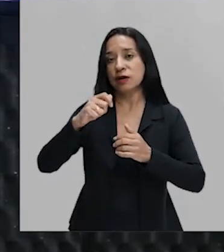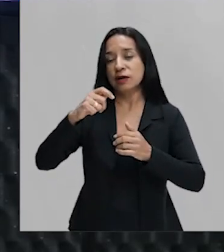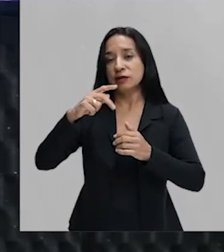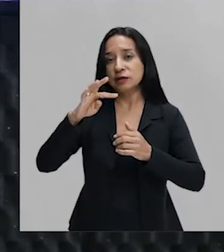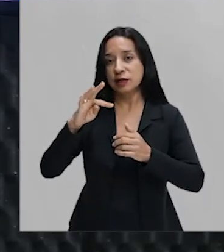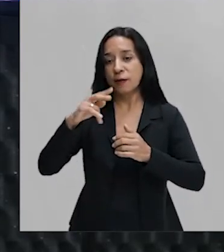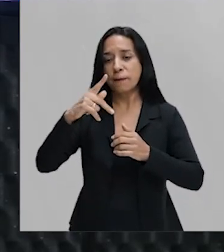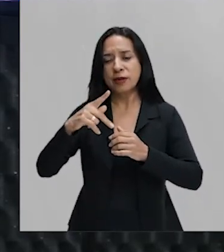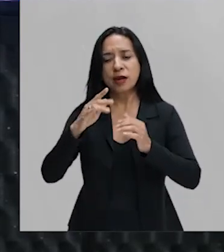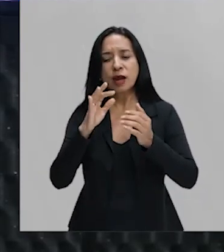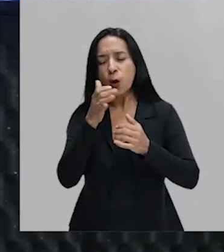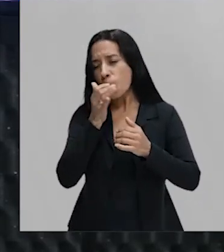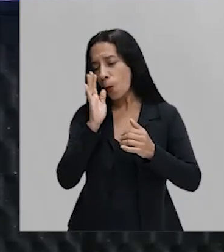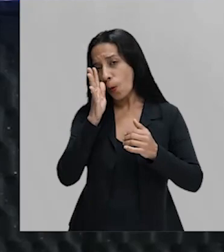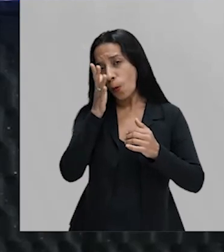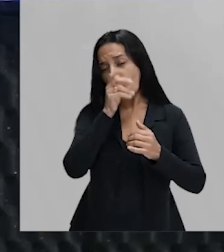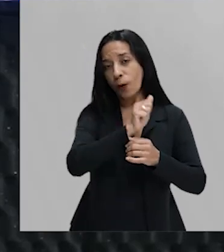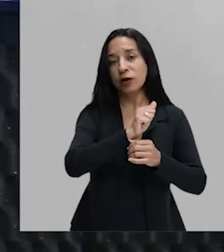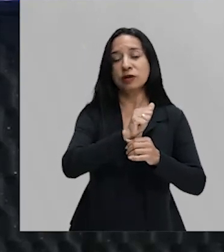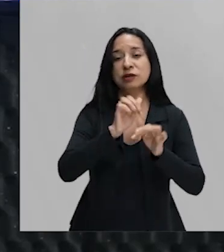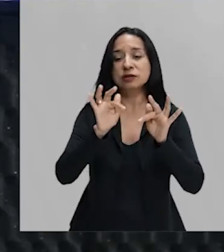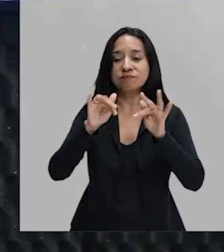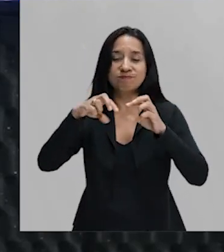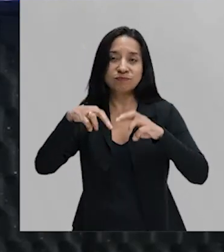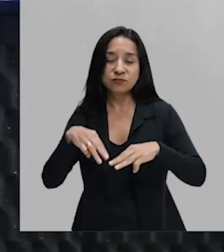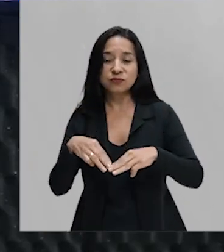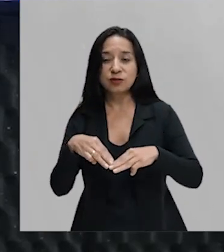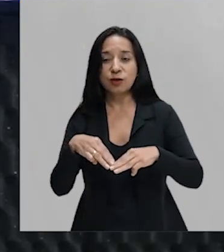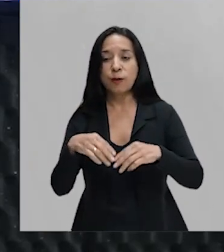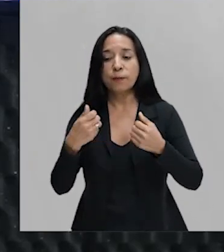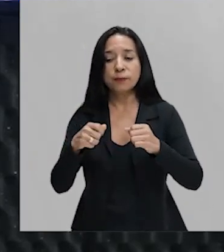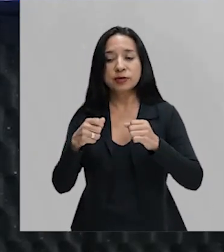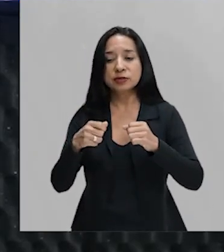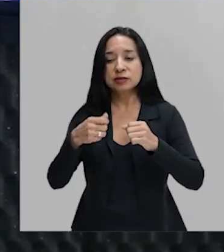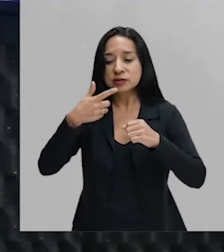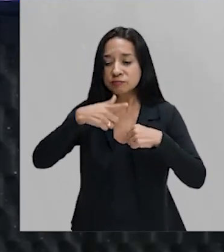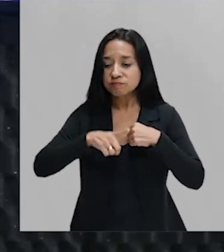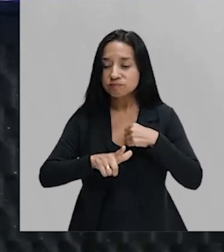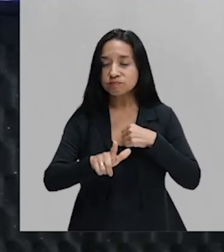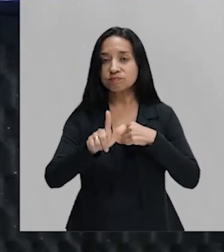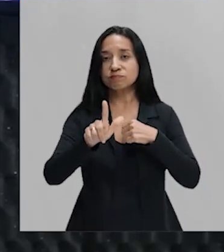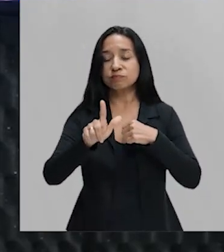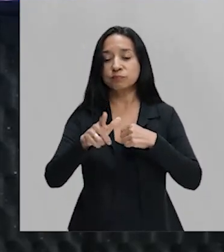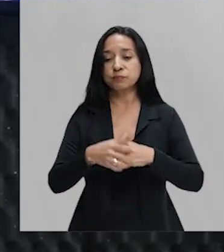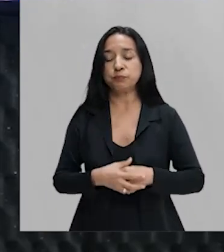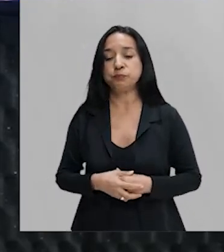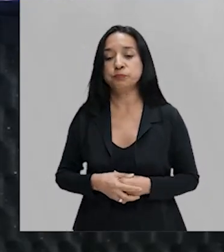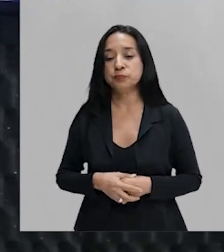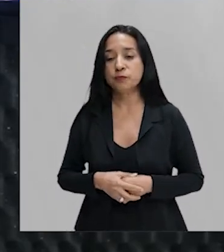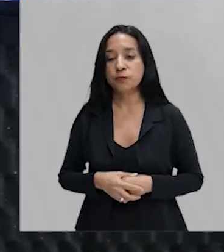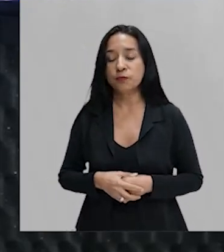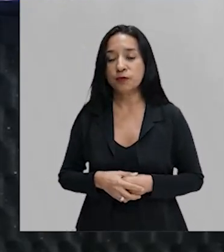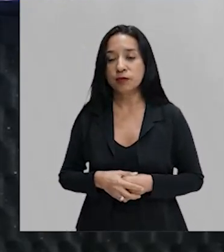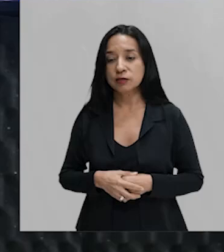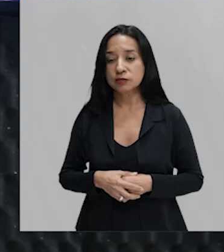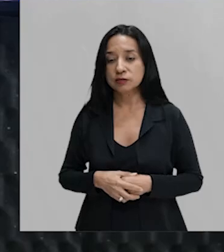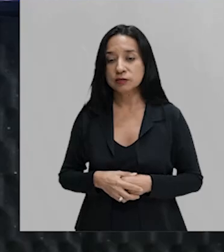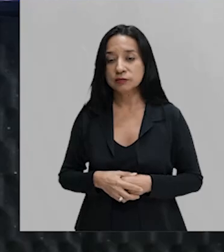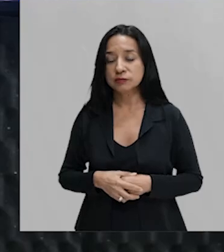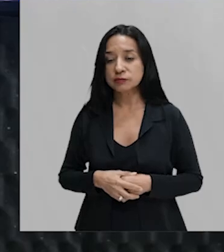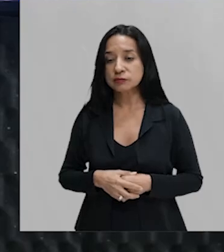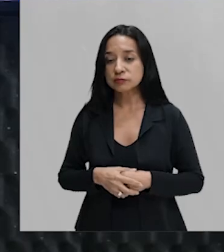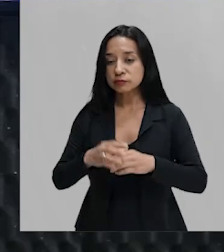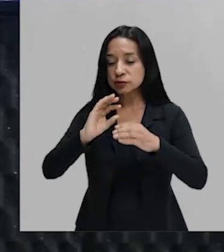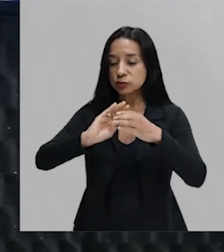está quase finalizando. Então, você precisa recarregar essas moléculas, tá? Bem, então, no